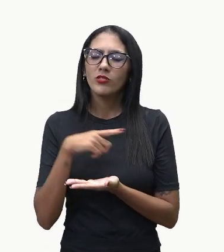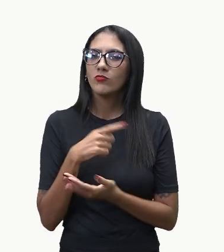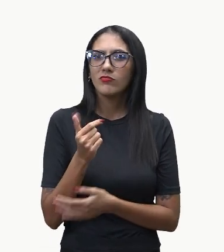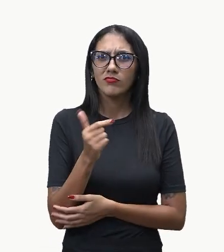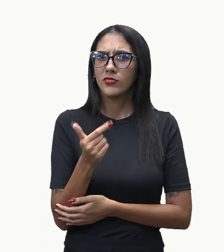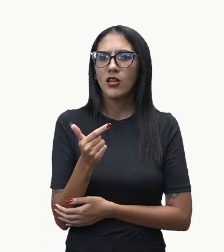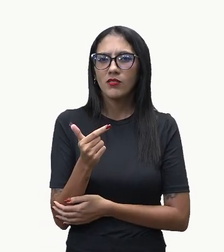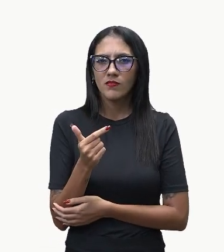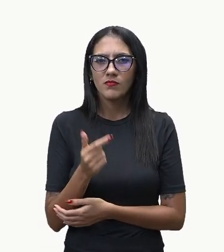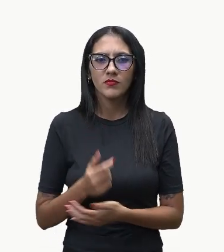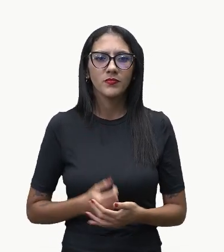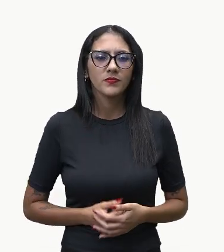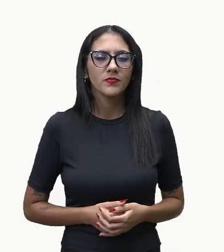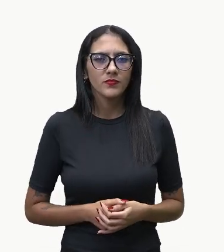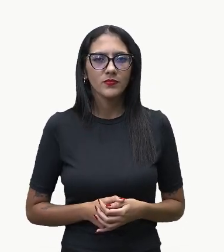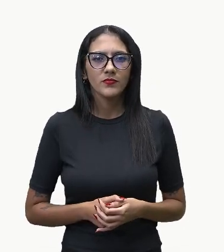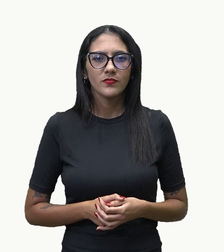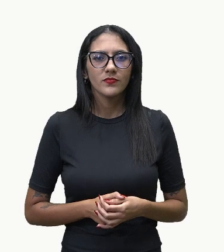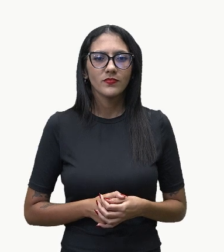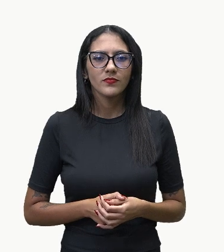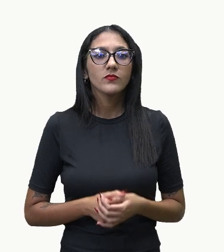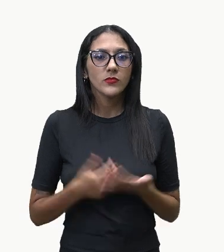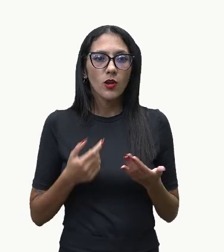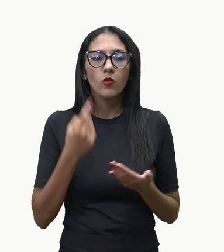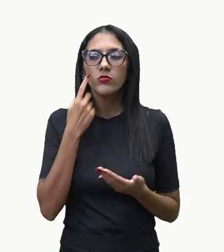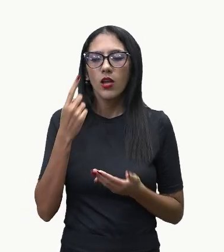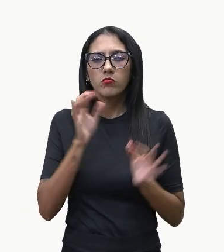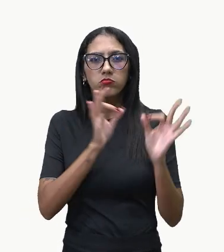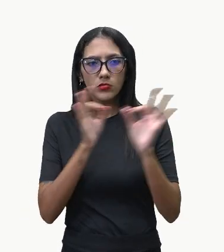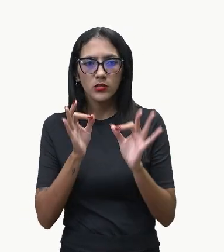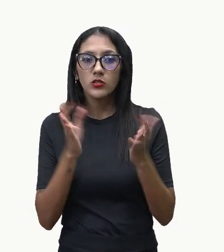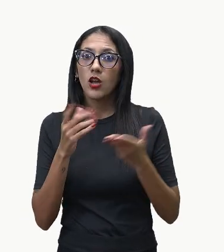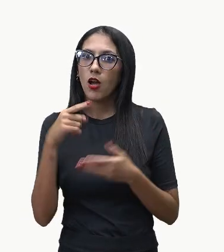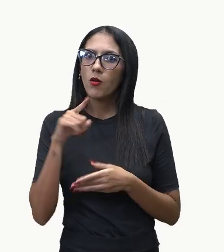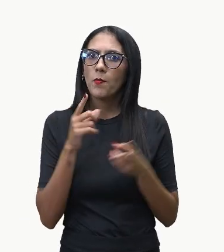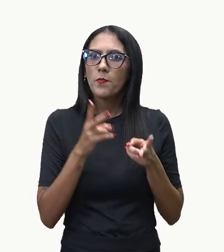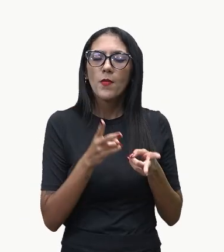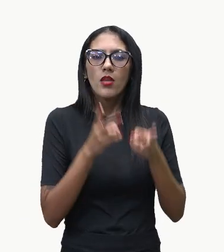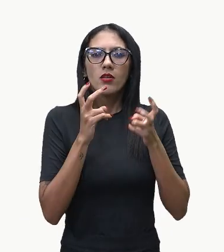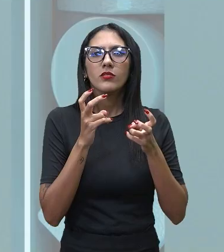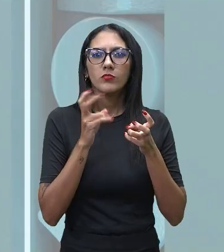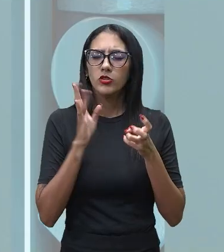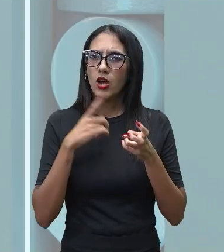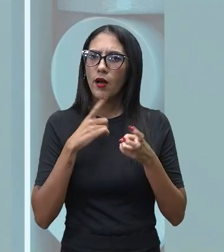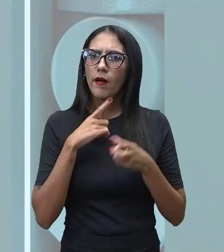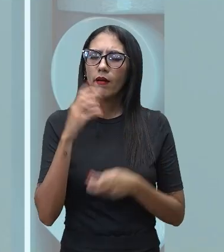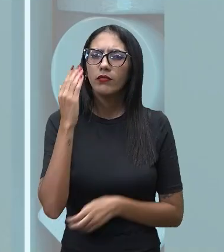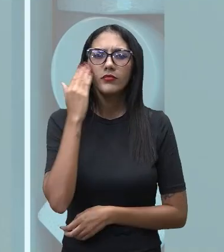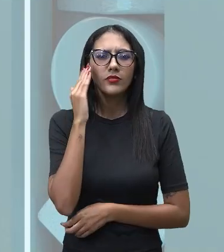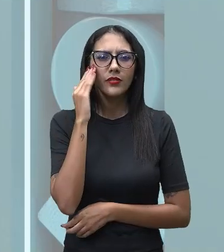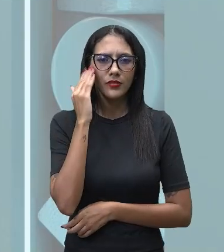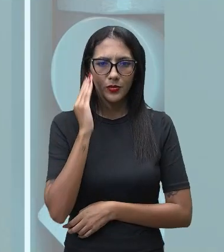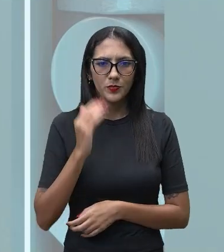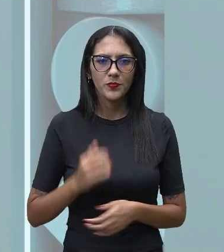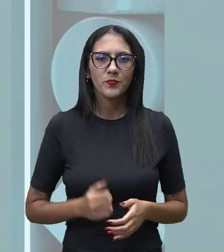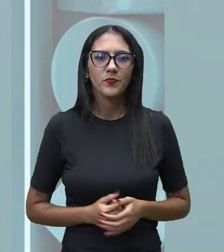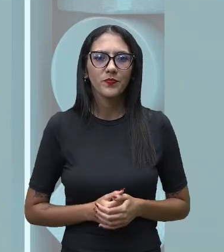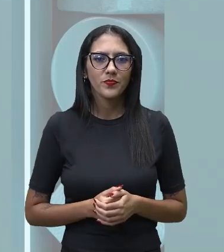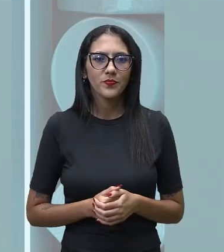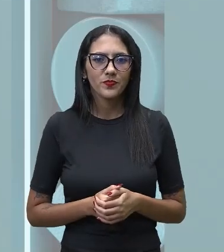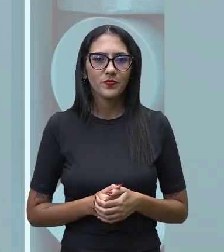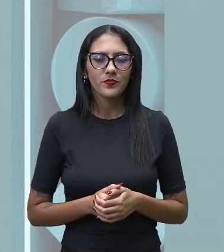né? Então, até aqui, vocês já estão de olho nisso, já está com isso bem claro na mente de vocês, né? Que vamos